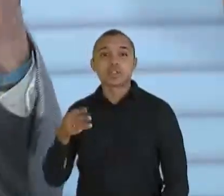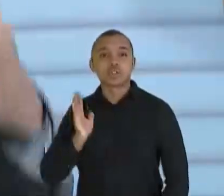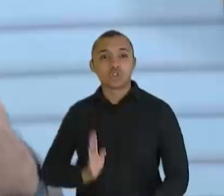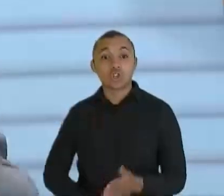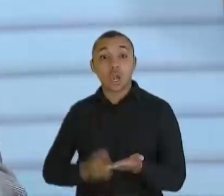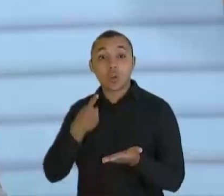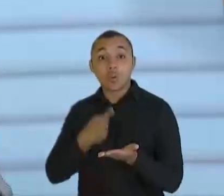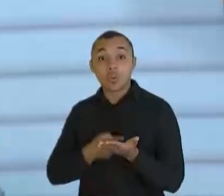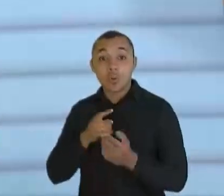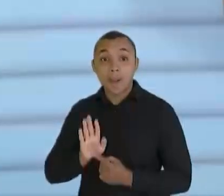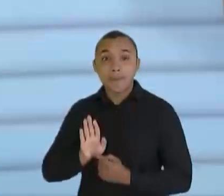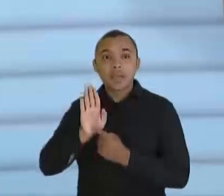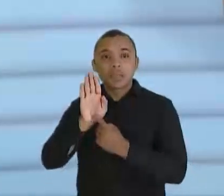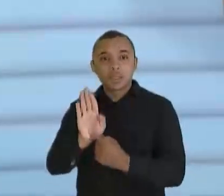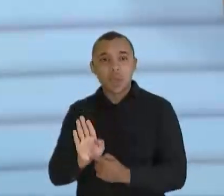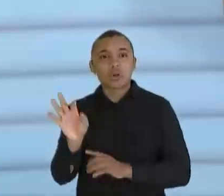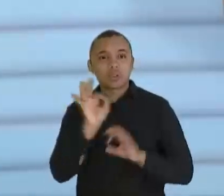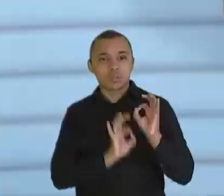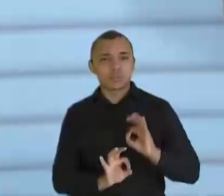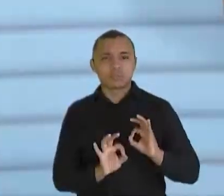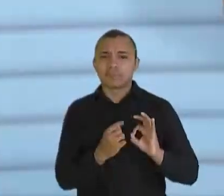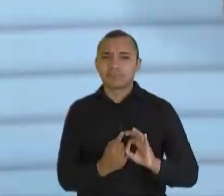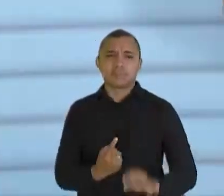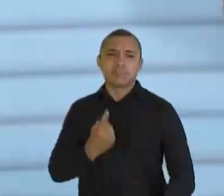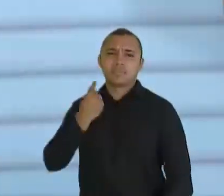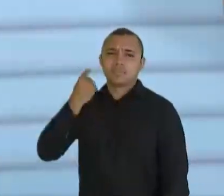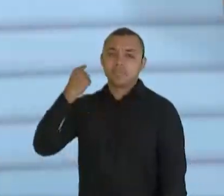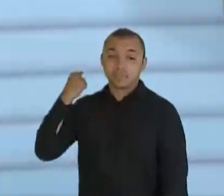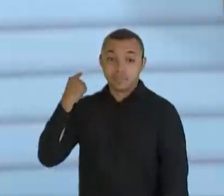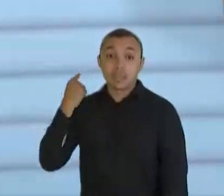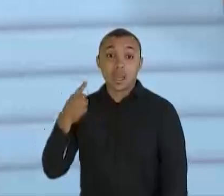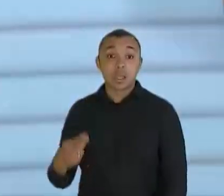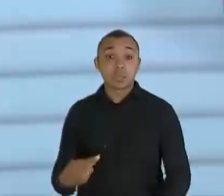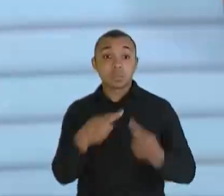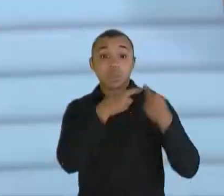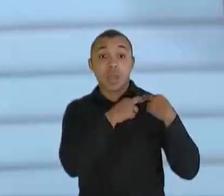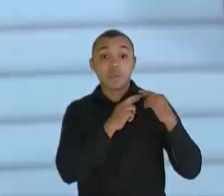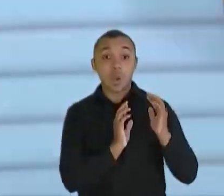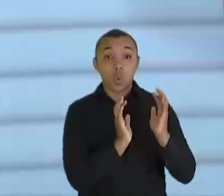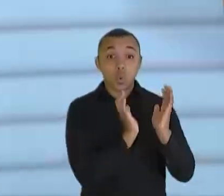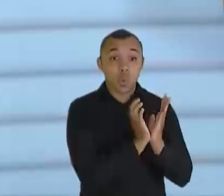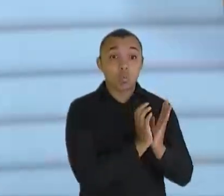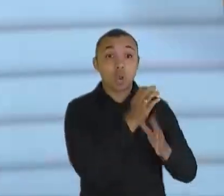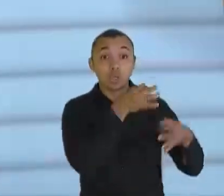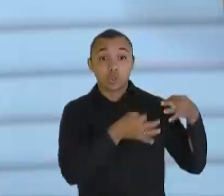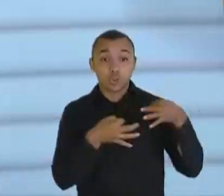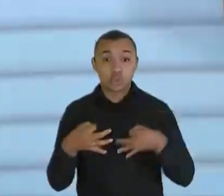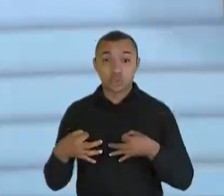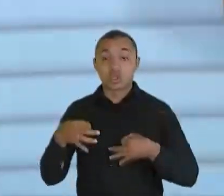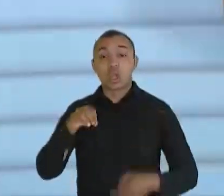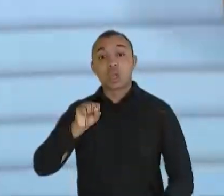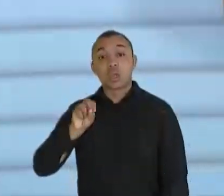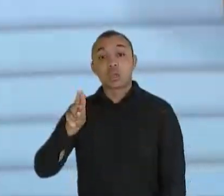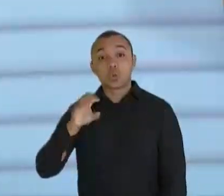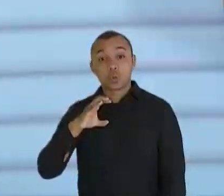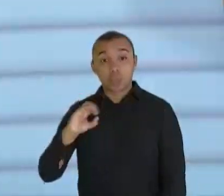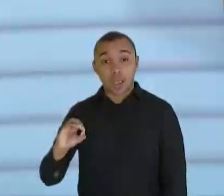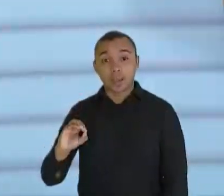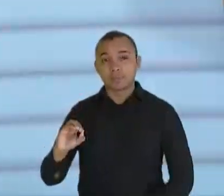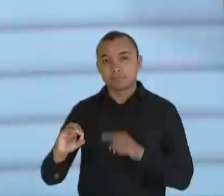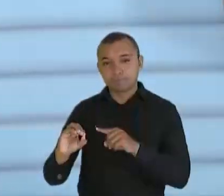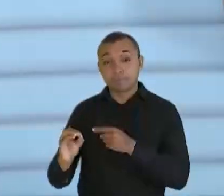Antes, inclusive, de eu ser parlamentar. Ele é promovido pelo Ministério da Justiça, sueco, que dentro do Ministério da